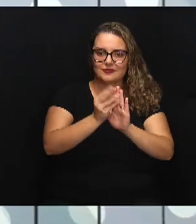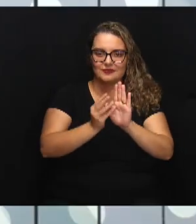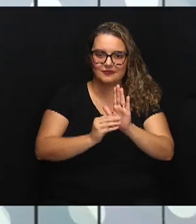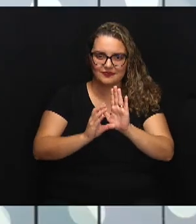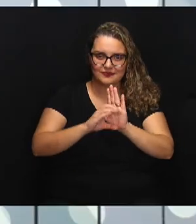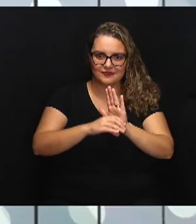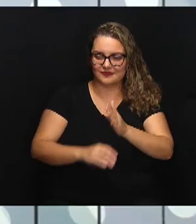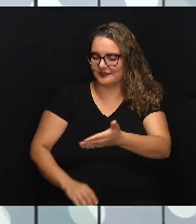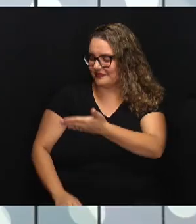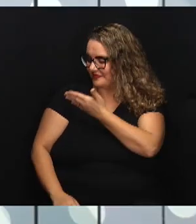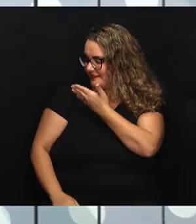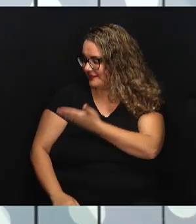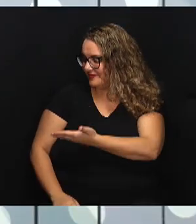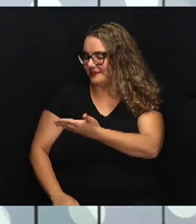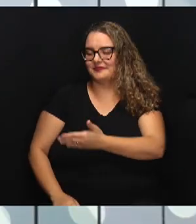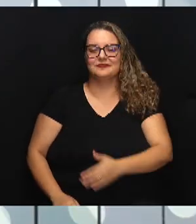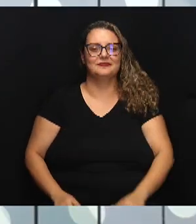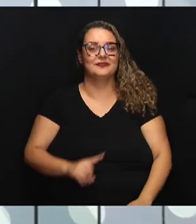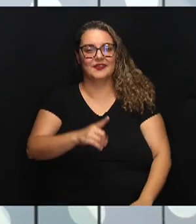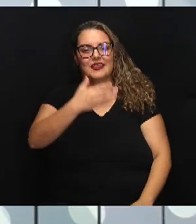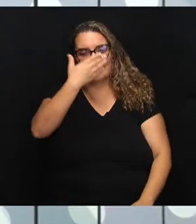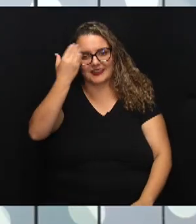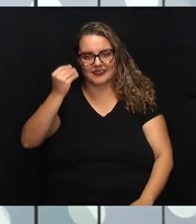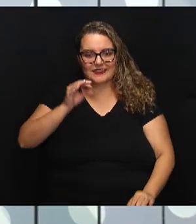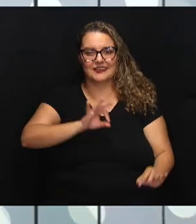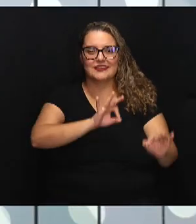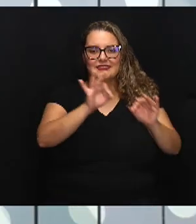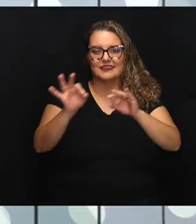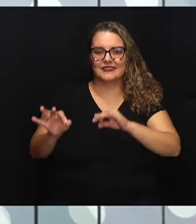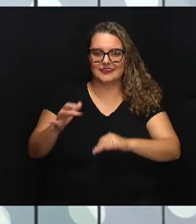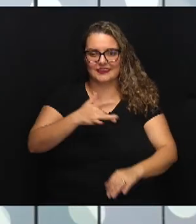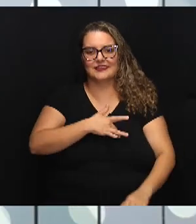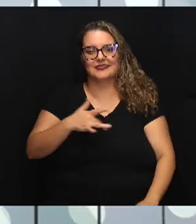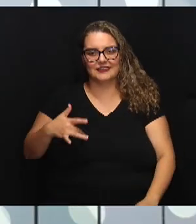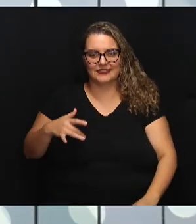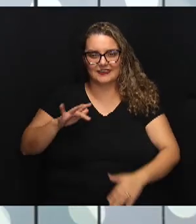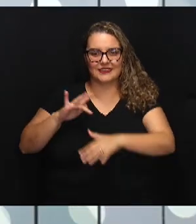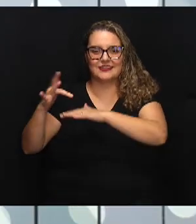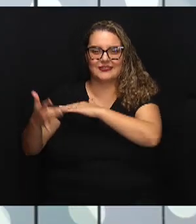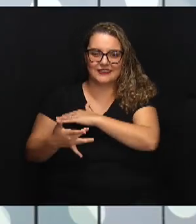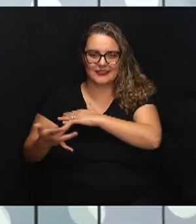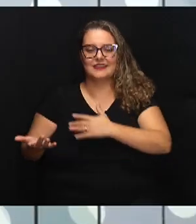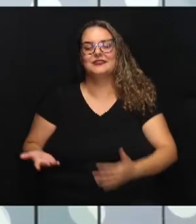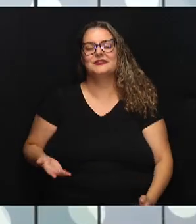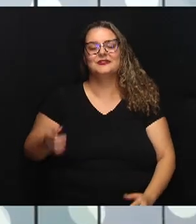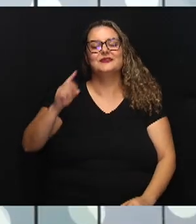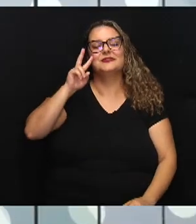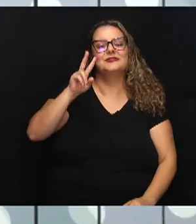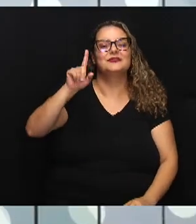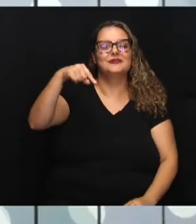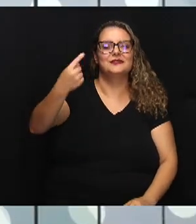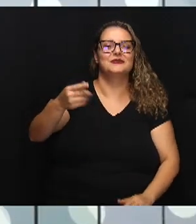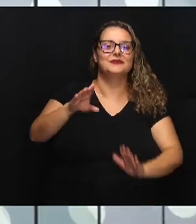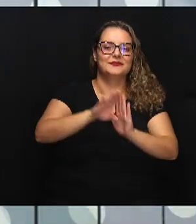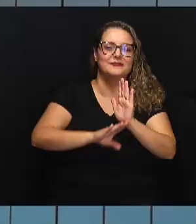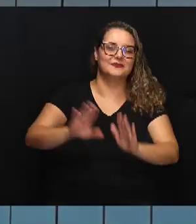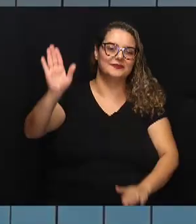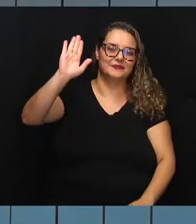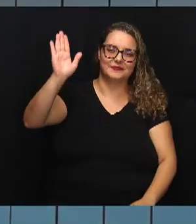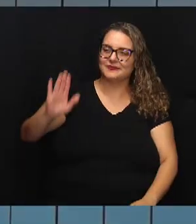TV Câmara Campinas. E não se esqueça de nos acompanhar nas redes sociais. A gente se vê no próximo programa.